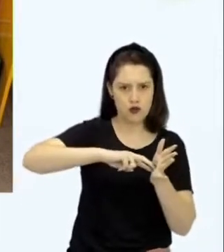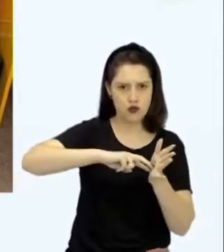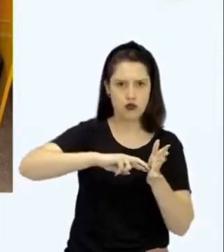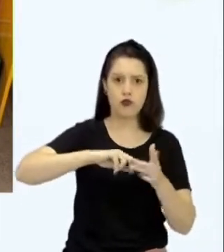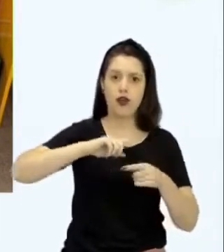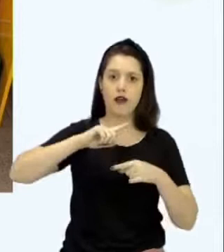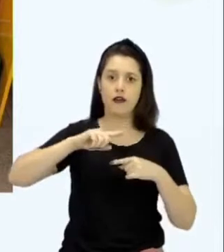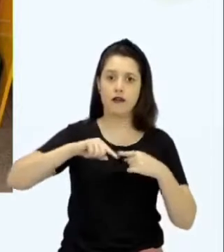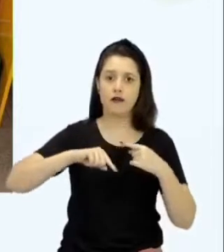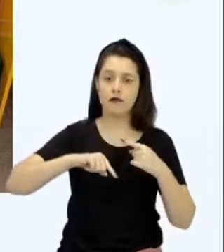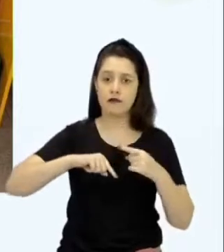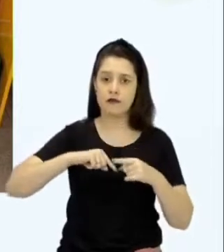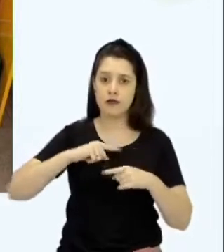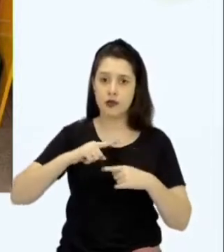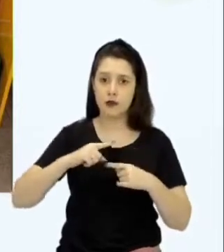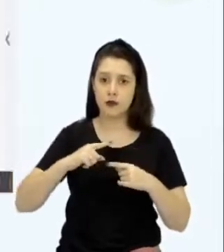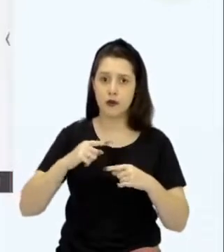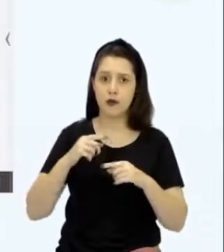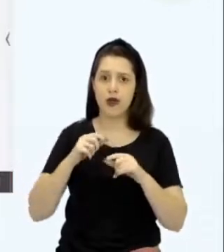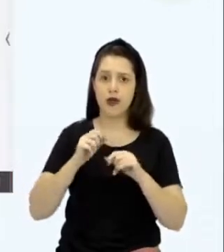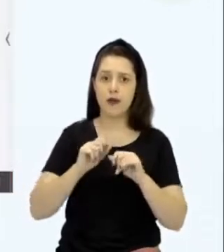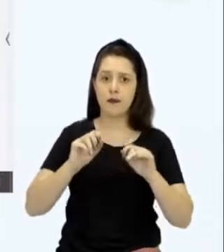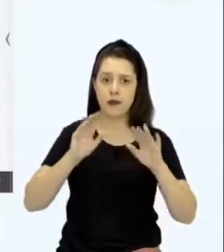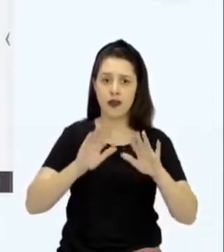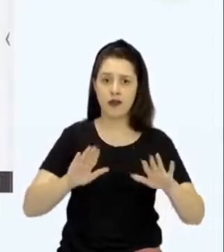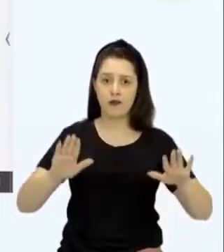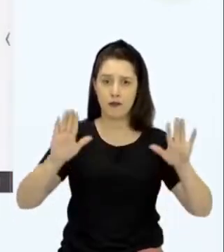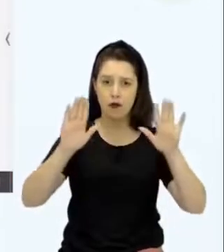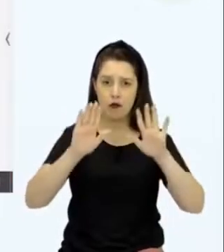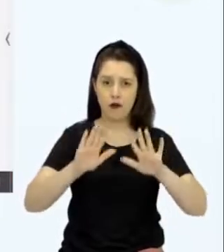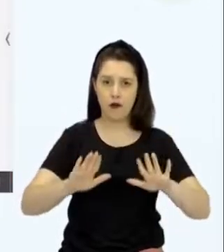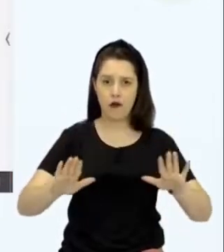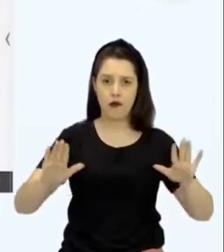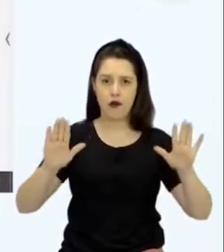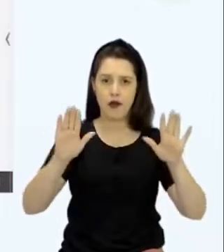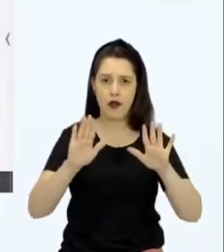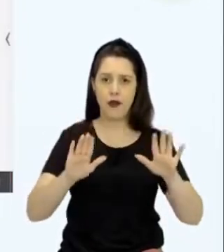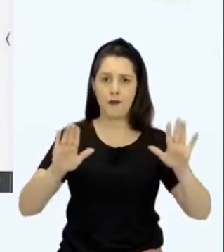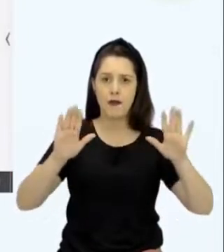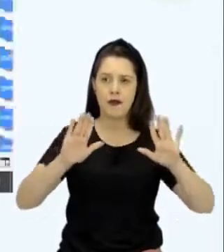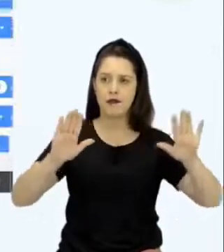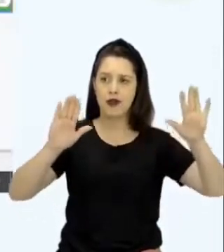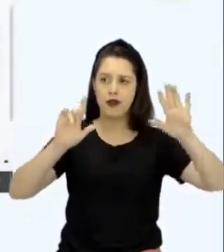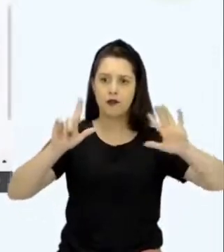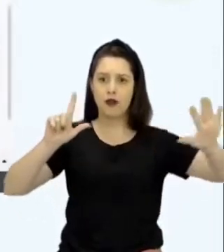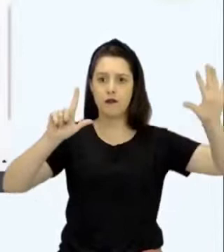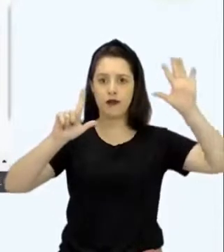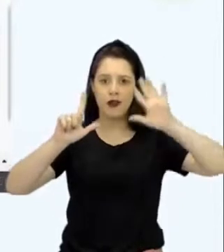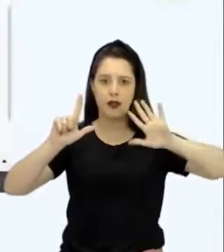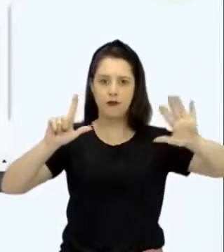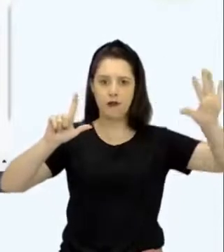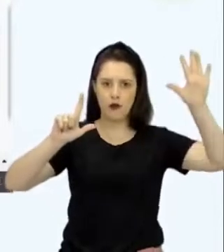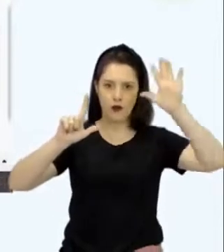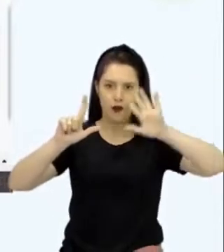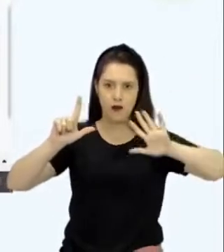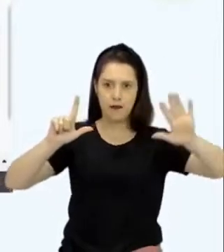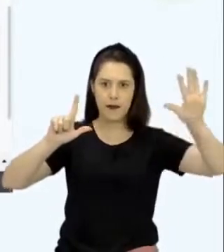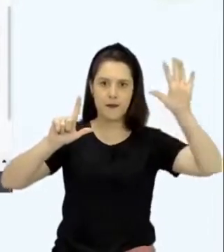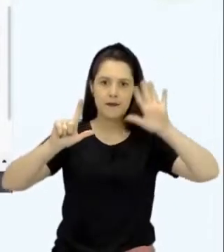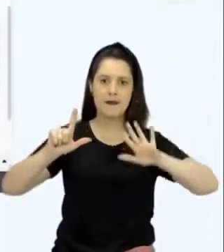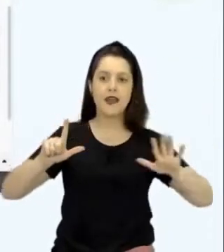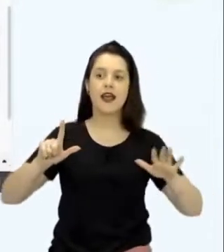Depois nós entramos na plataforma Tinkercad do nosso projeto. Entra na parte de código e a gente coloca